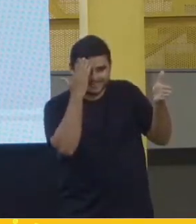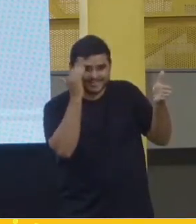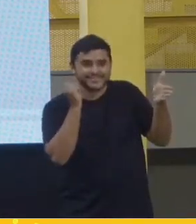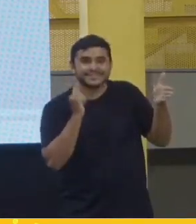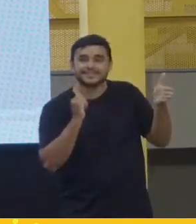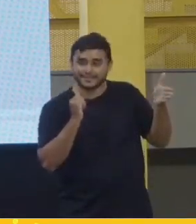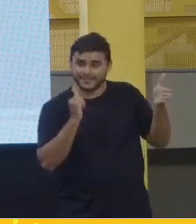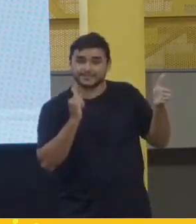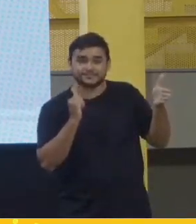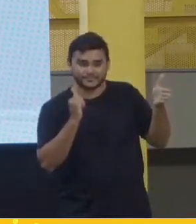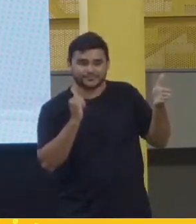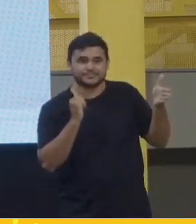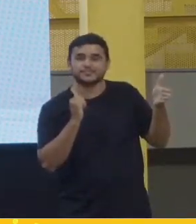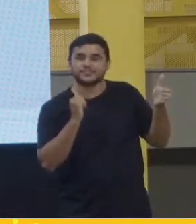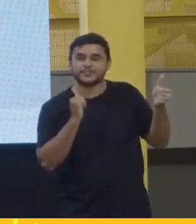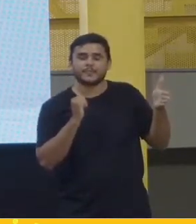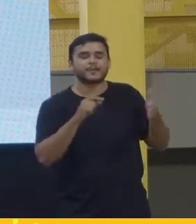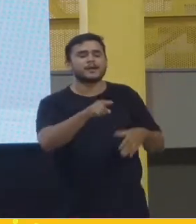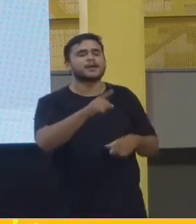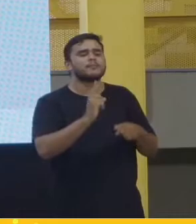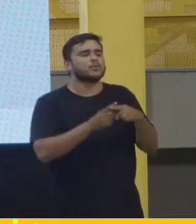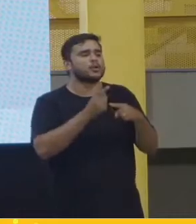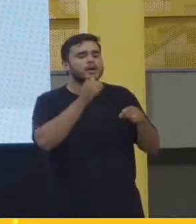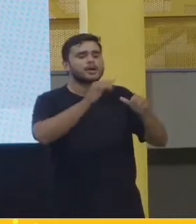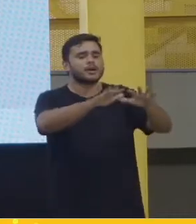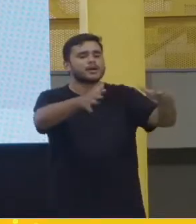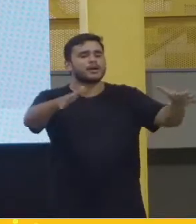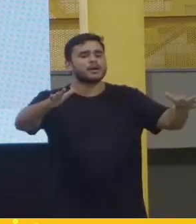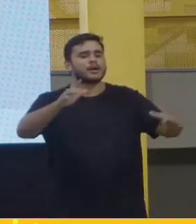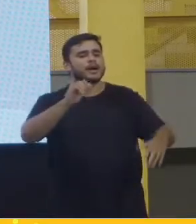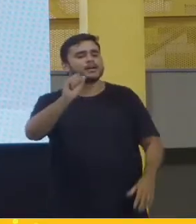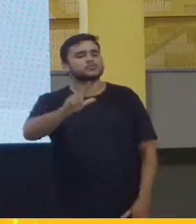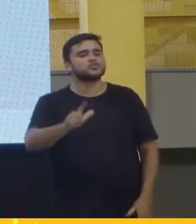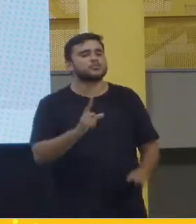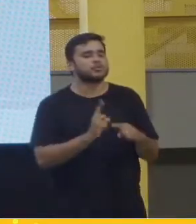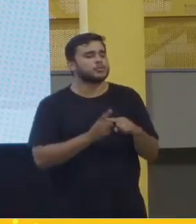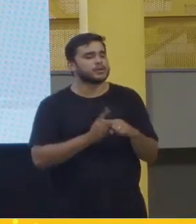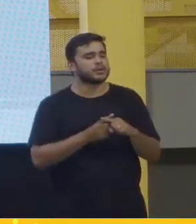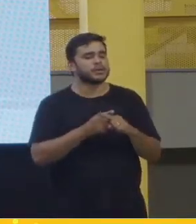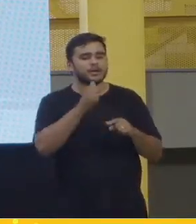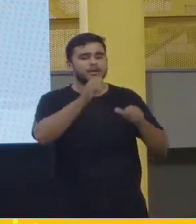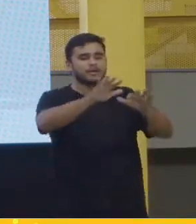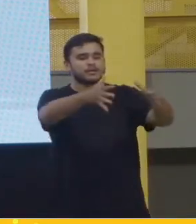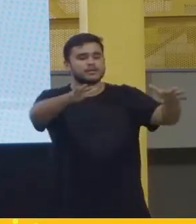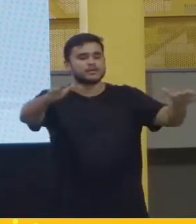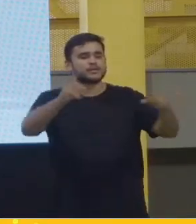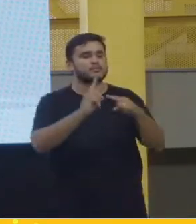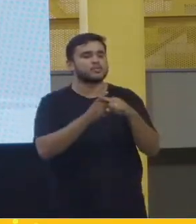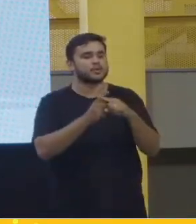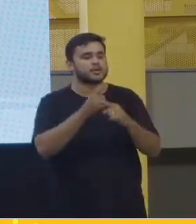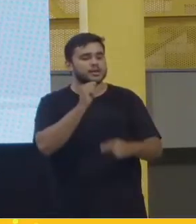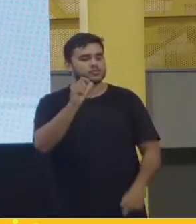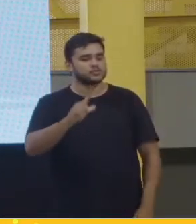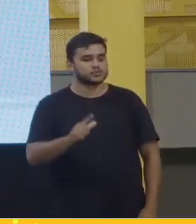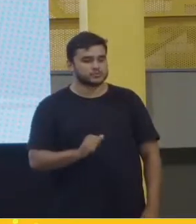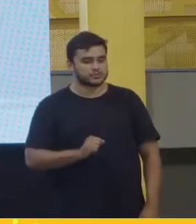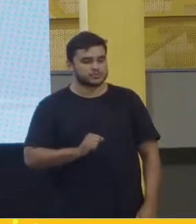Ah, porque o mar é azul. Porque ele reflete a luz que é espalhada pelo céu, que é azul.